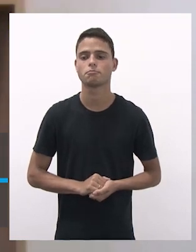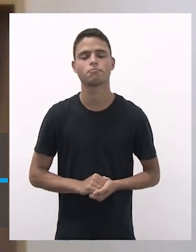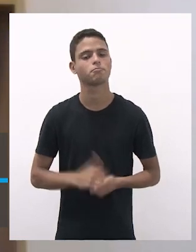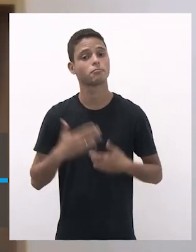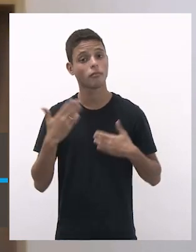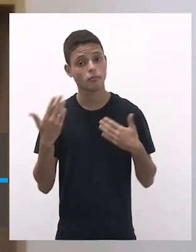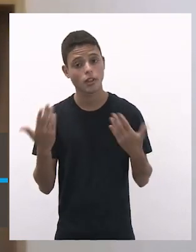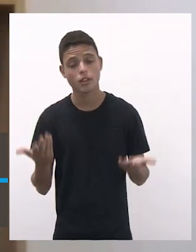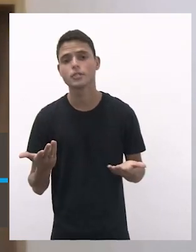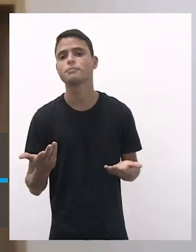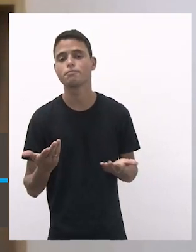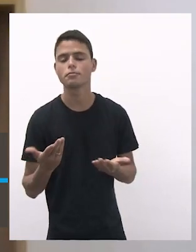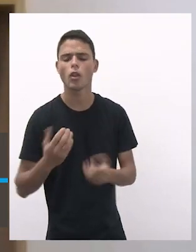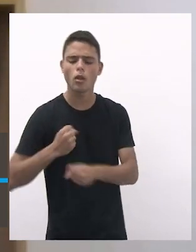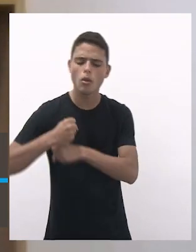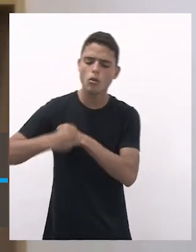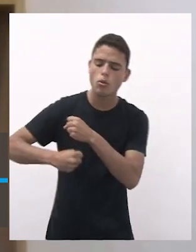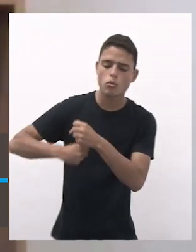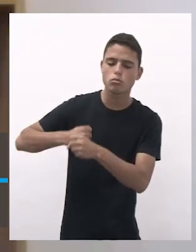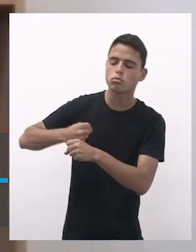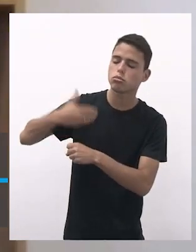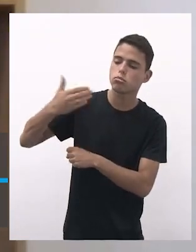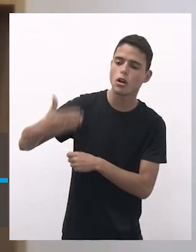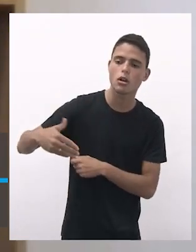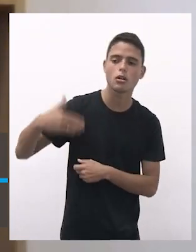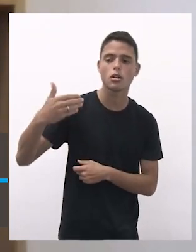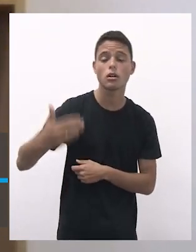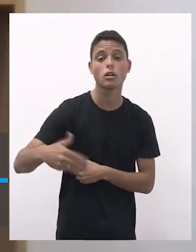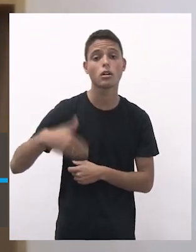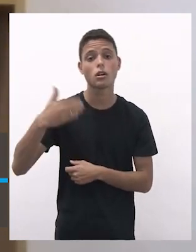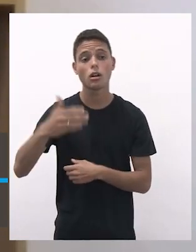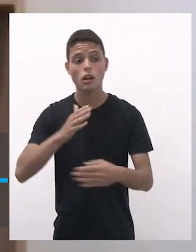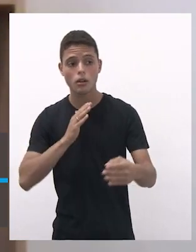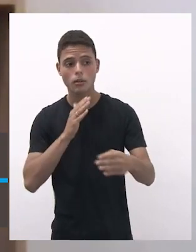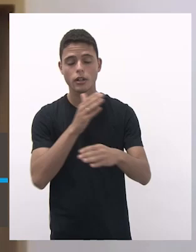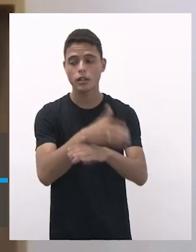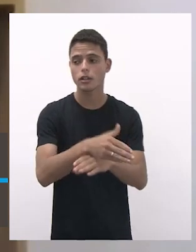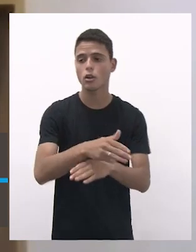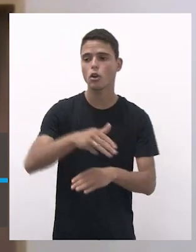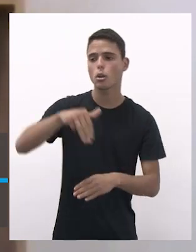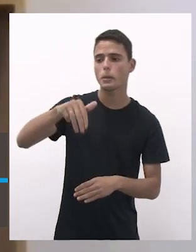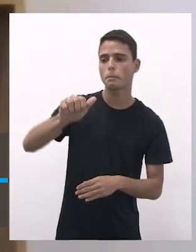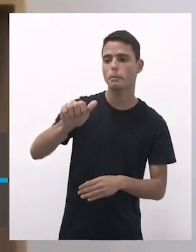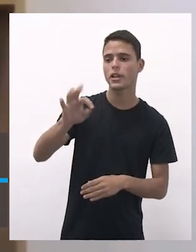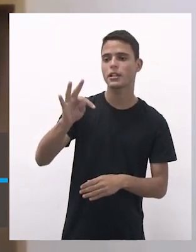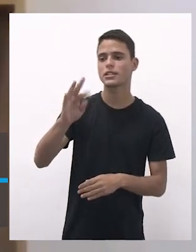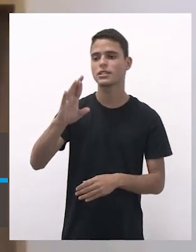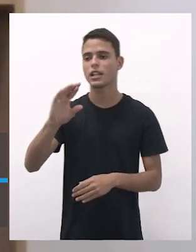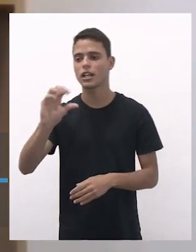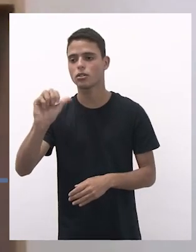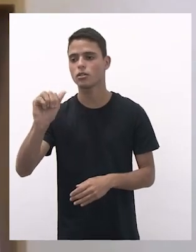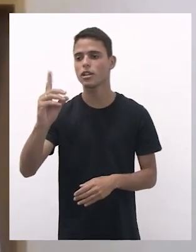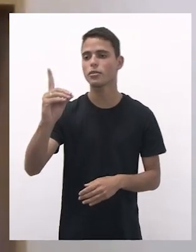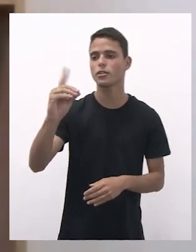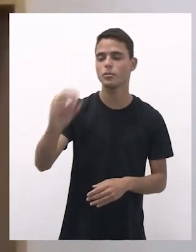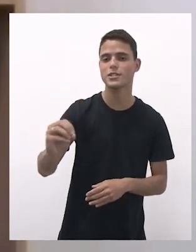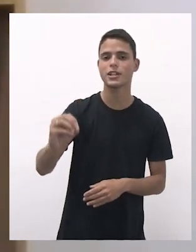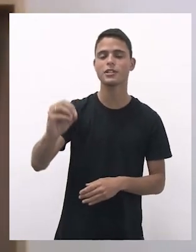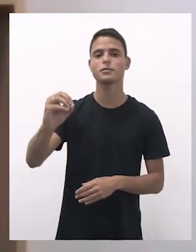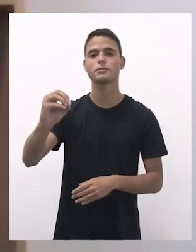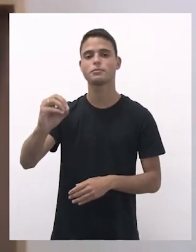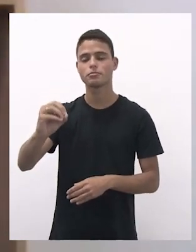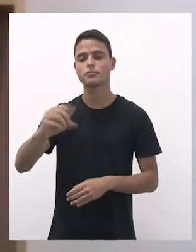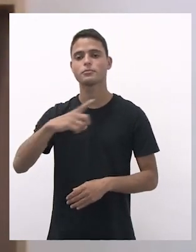E aí, os anos foram passando, eu entrei no mestrado. E no mestrado, eu já mais